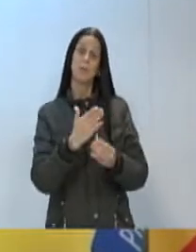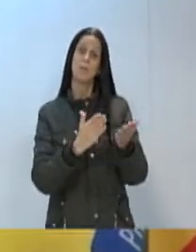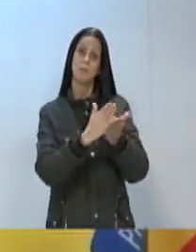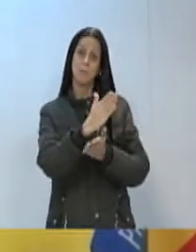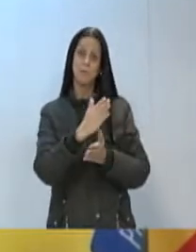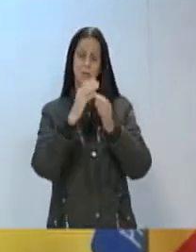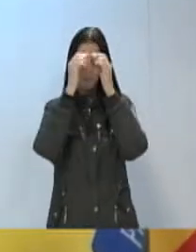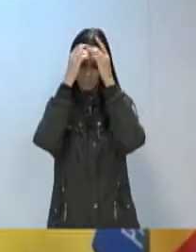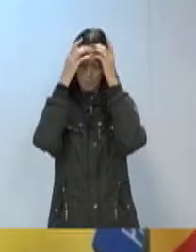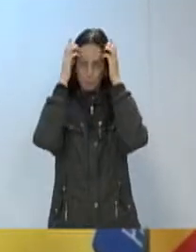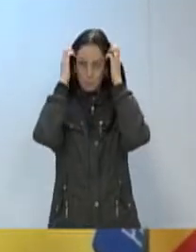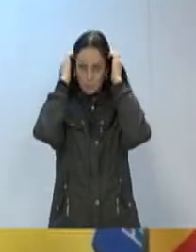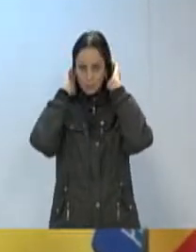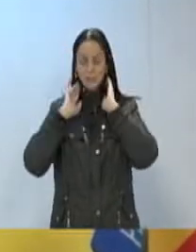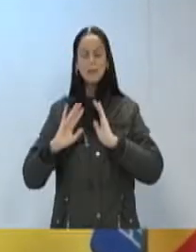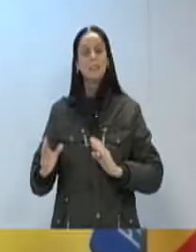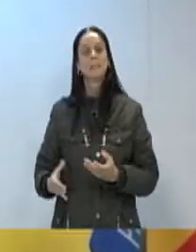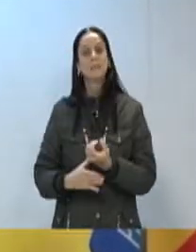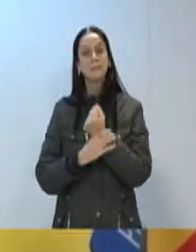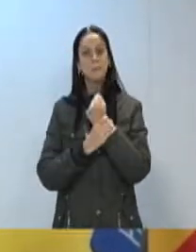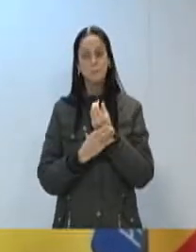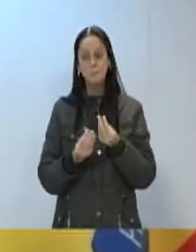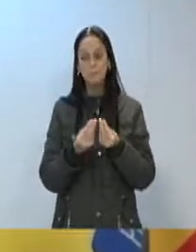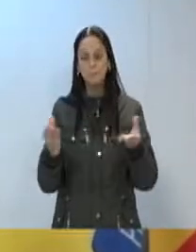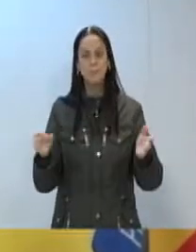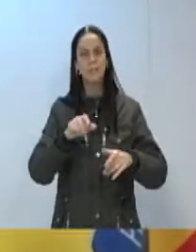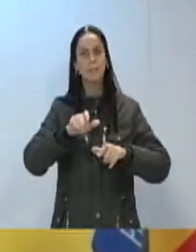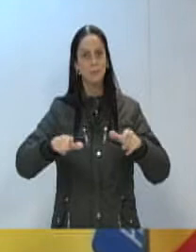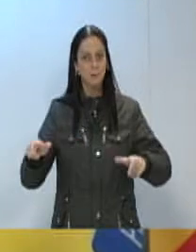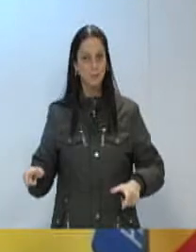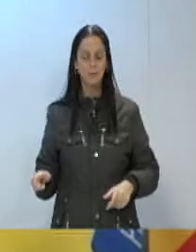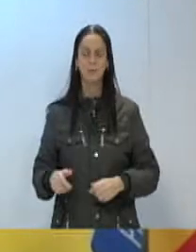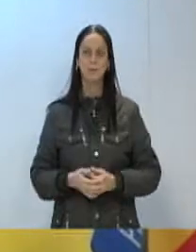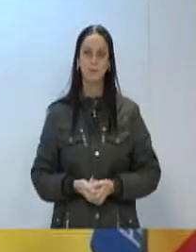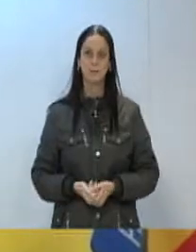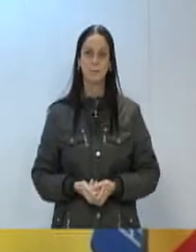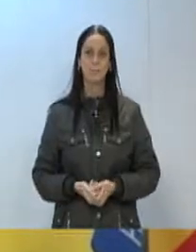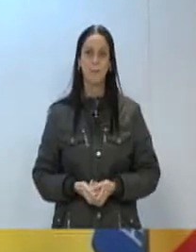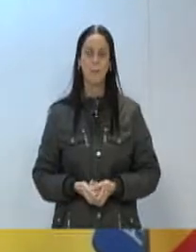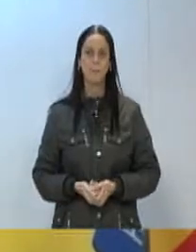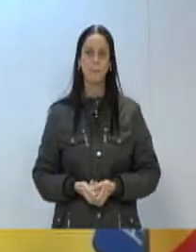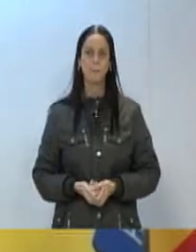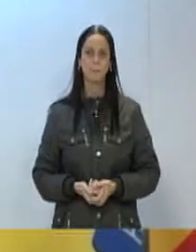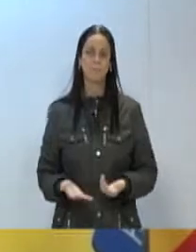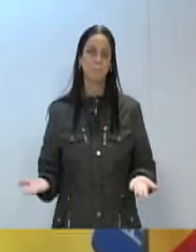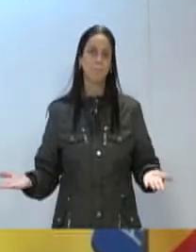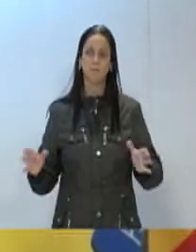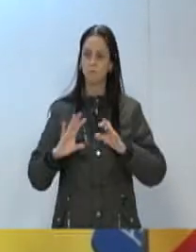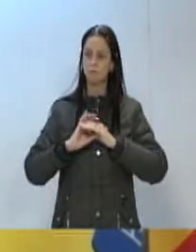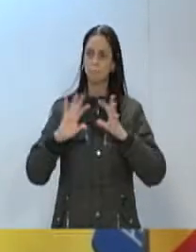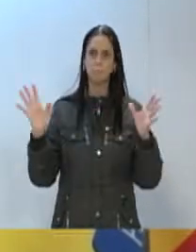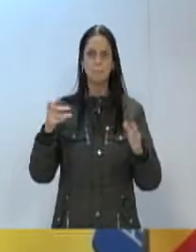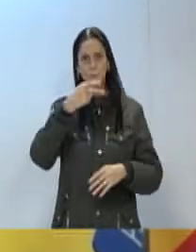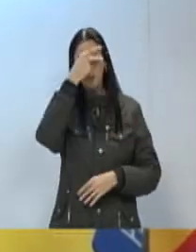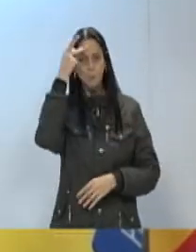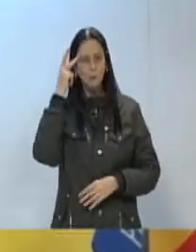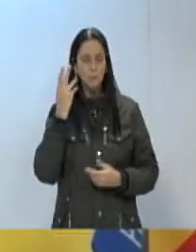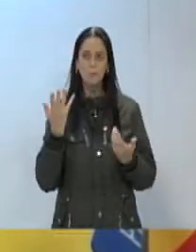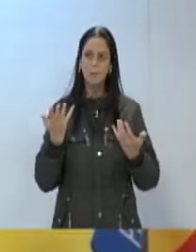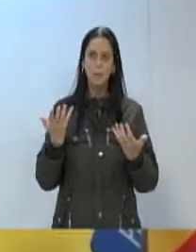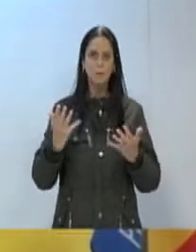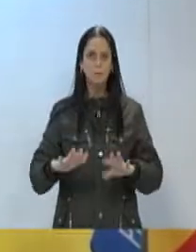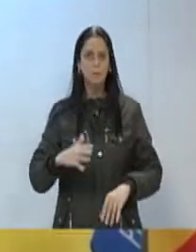garantir essa segurança e também é essa a Poxa essa liberdade para o nosso o nosso